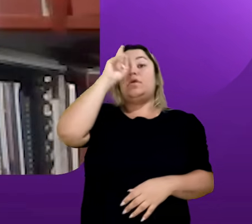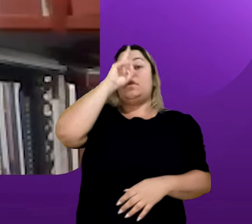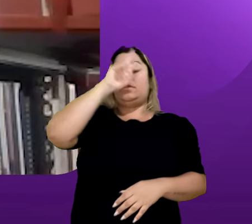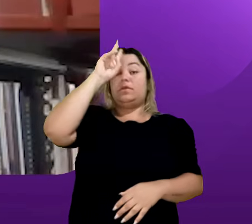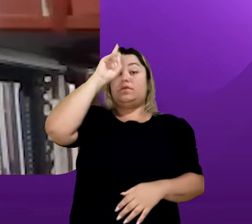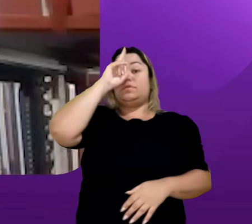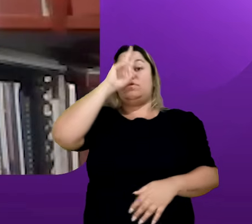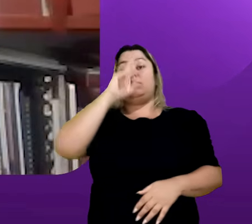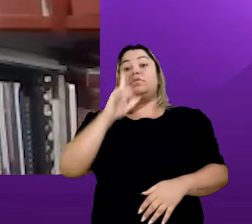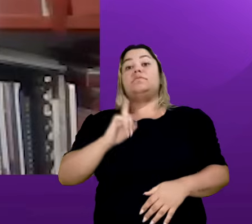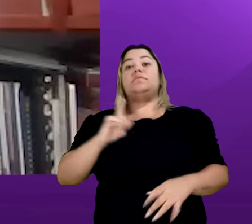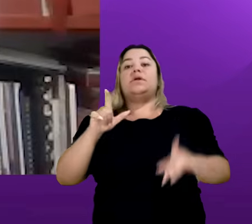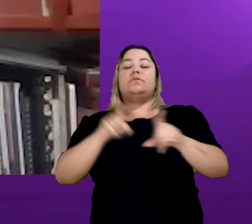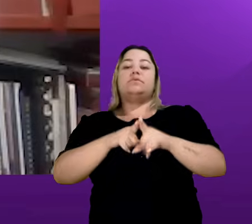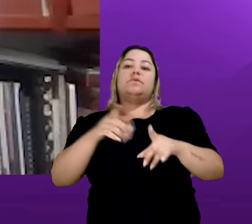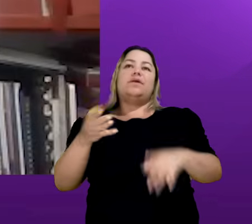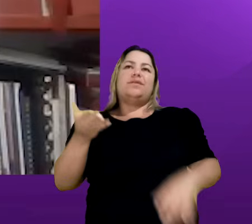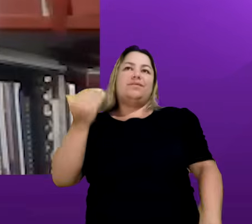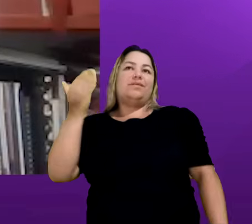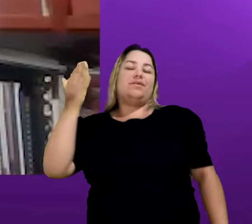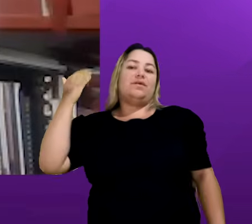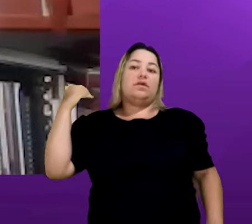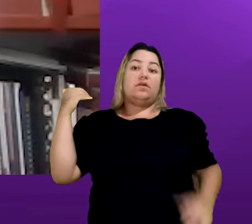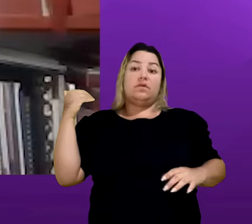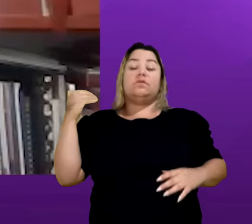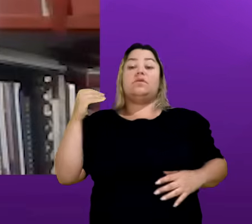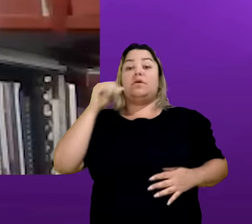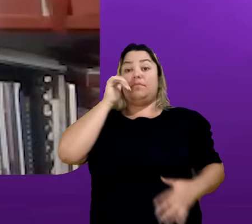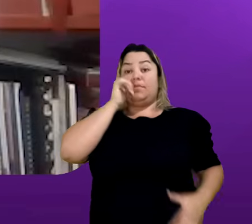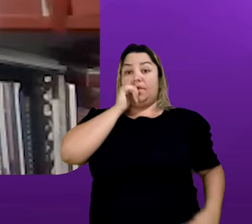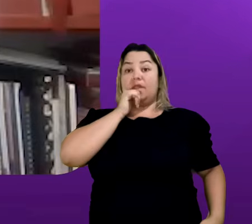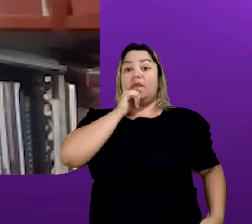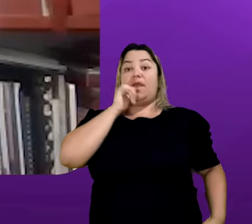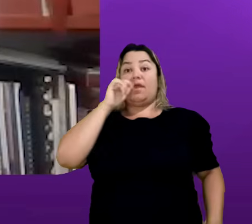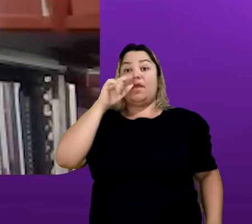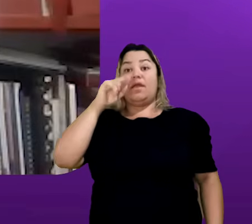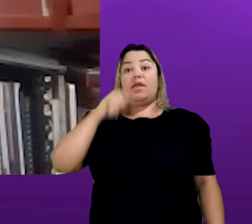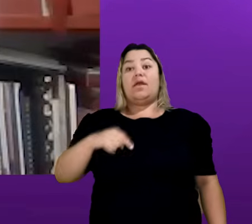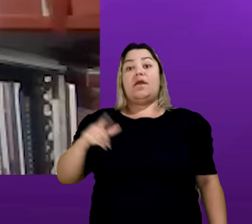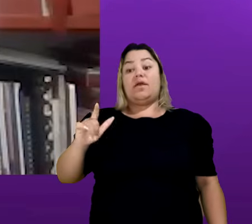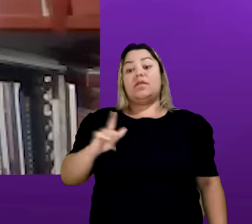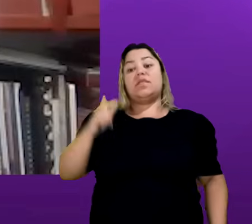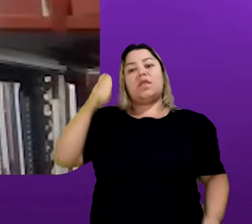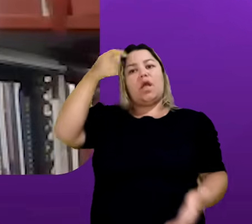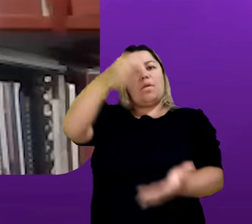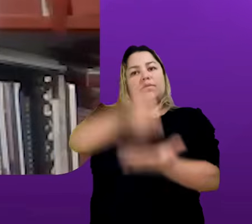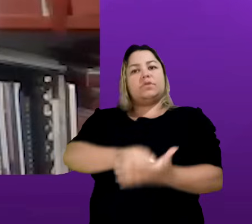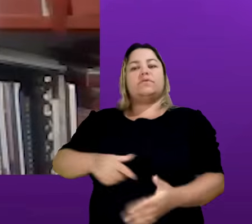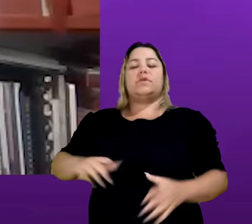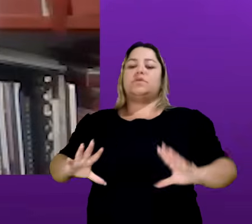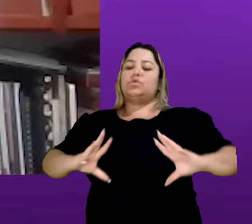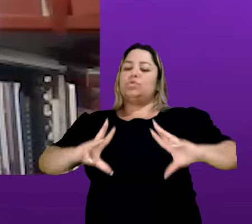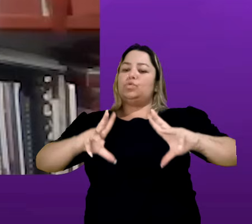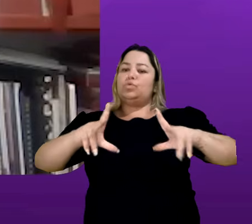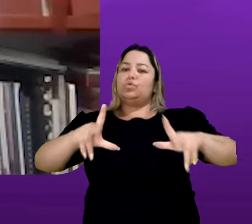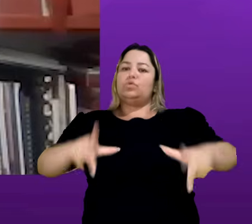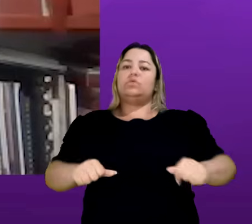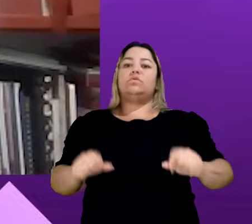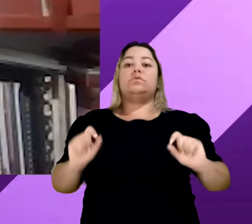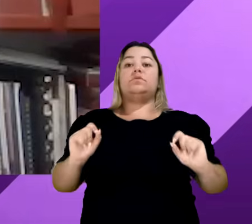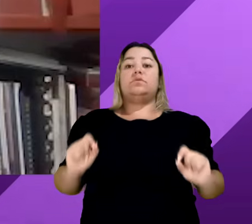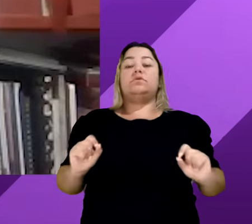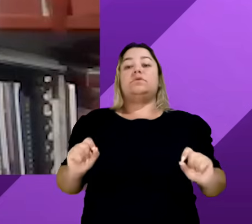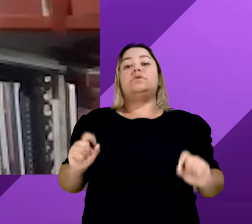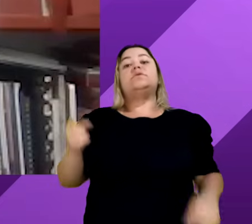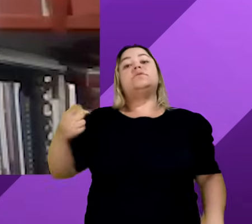os primórdios, em que a mulher ela tem a obrigação de fazer tudo isso que a gente faz,